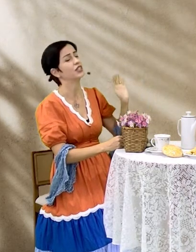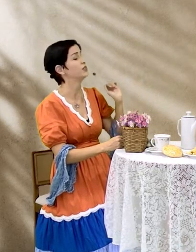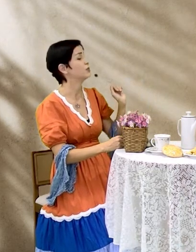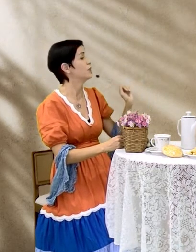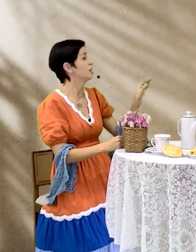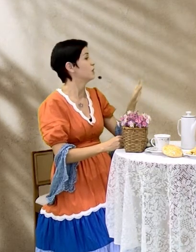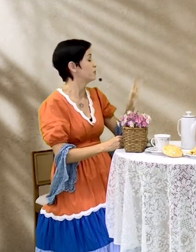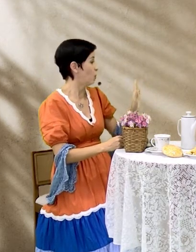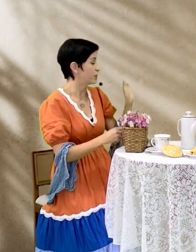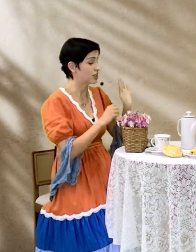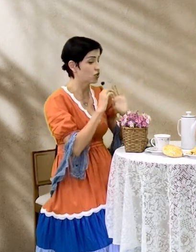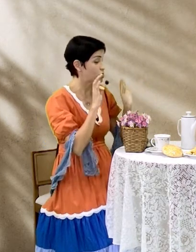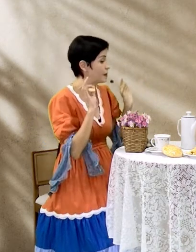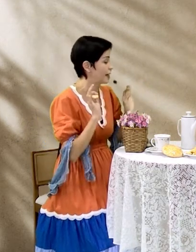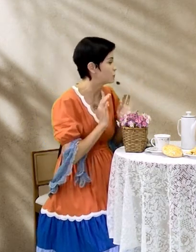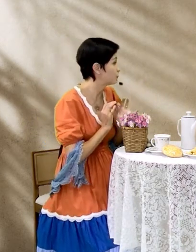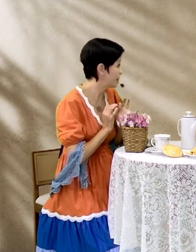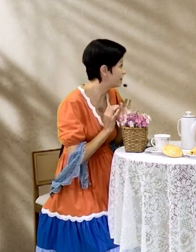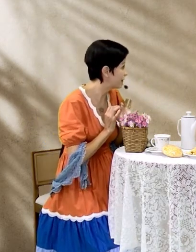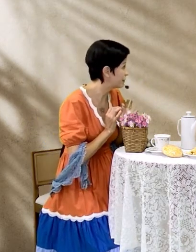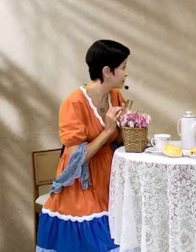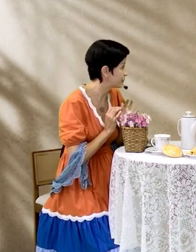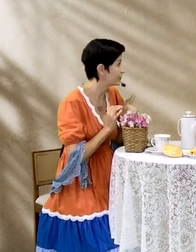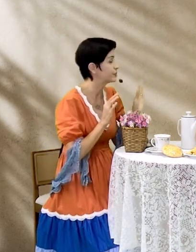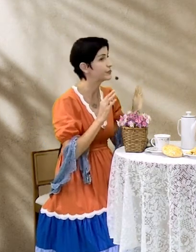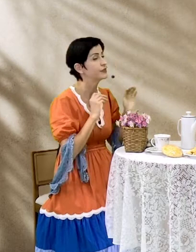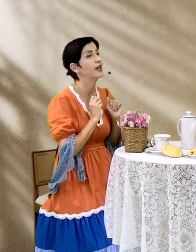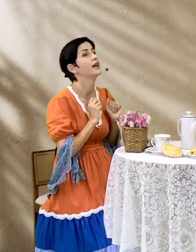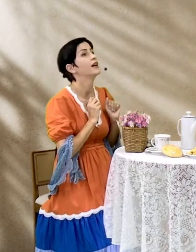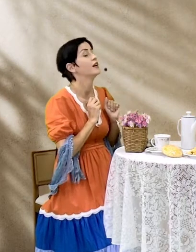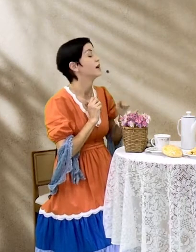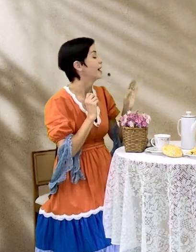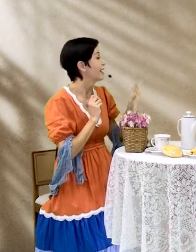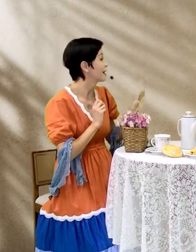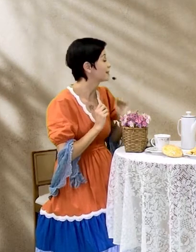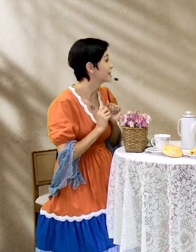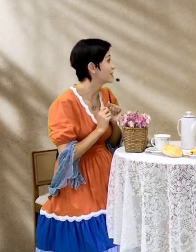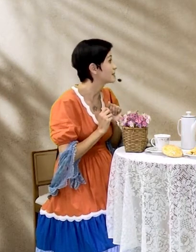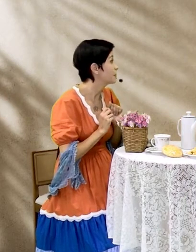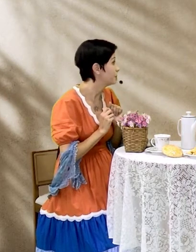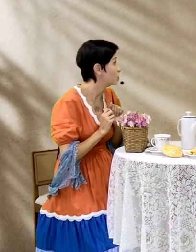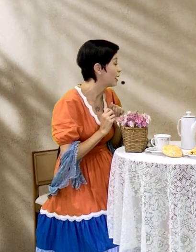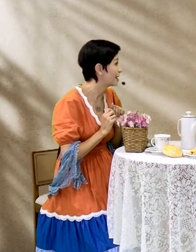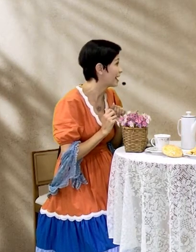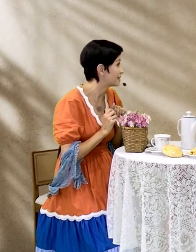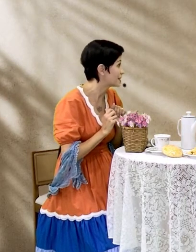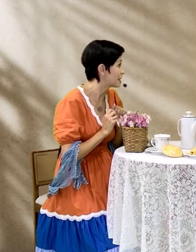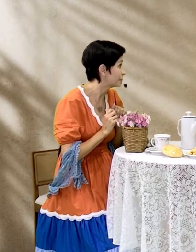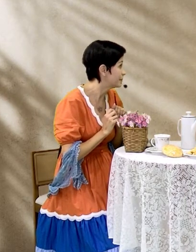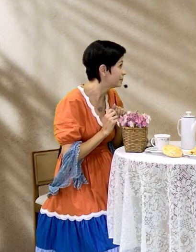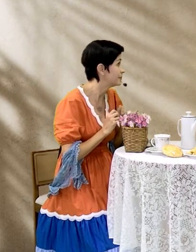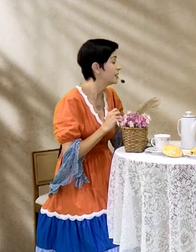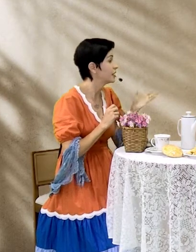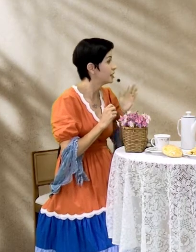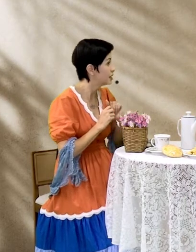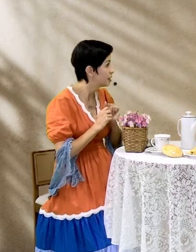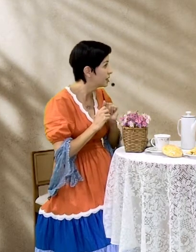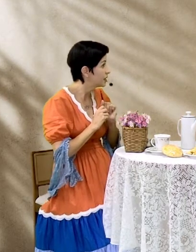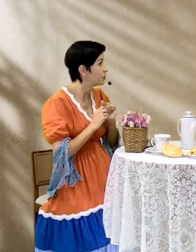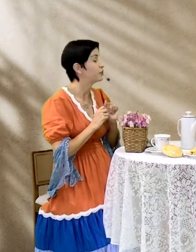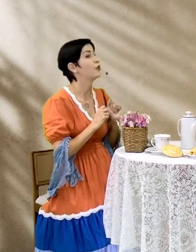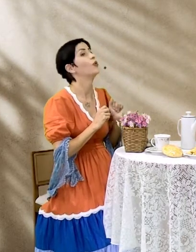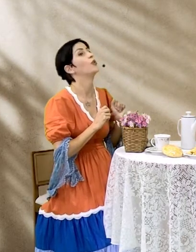criatura, não, não. Olha, deixa eu explicar tudo bem direitinho. Ela tinha recebido uma carta, sabe? que eles estavam